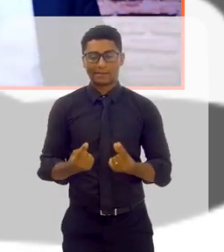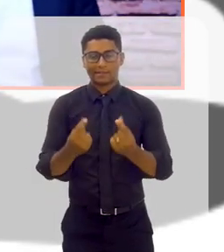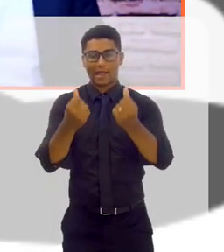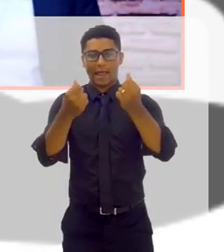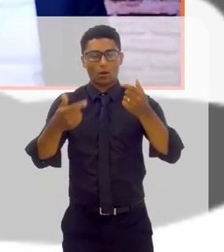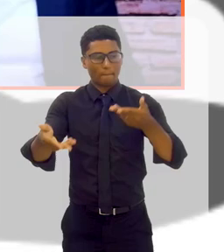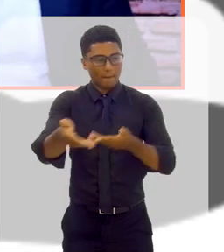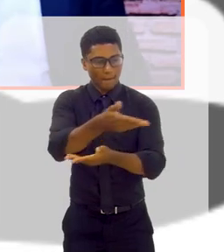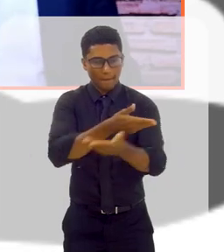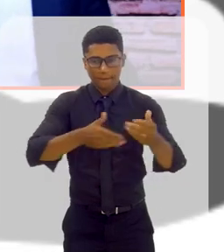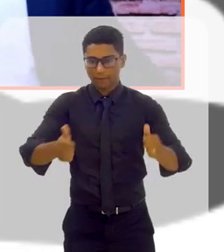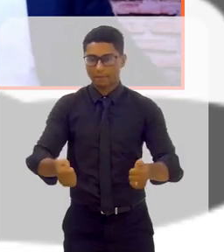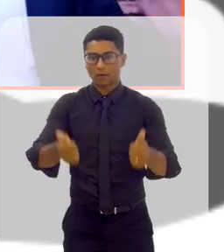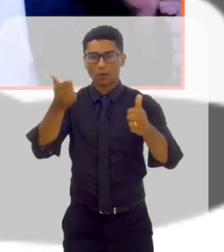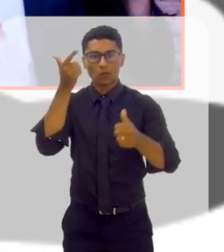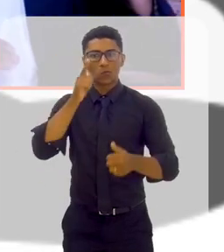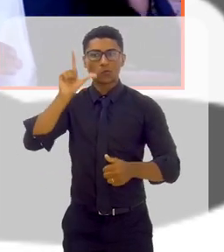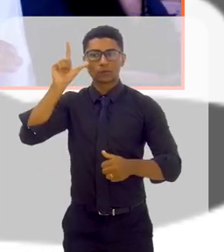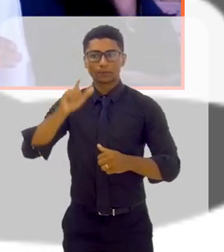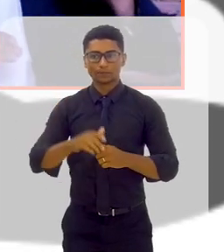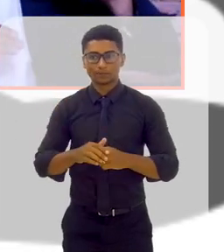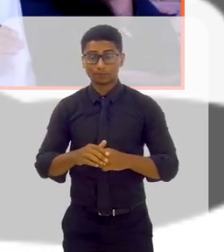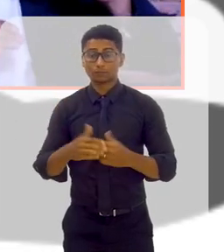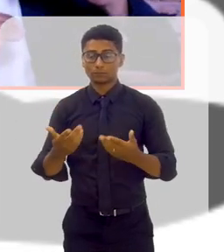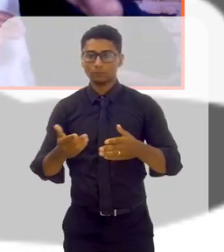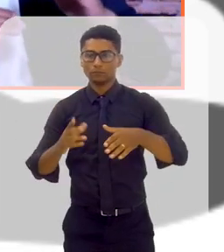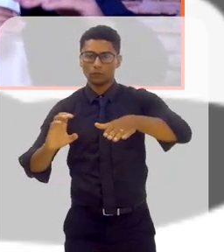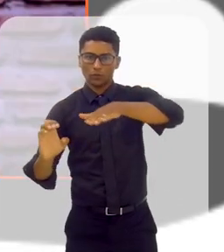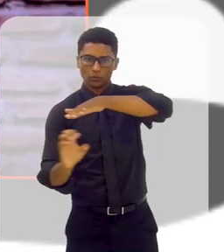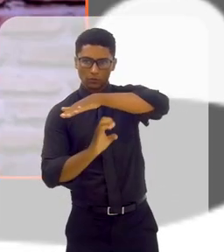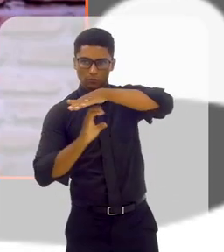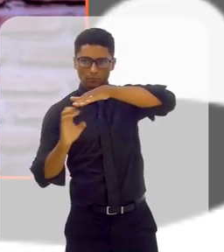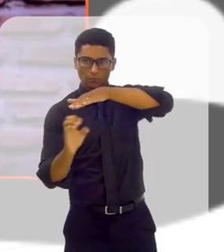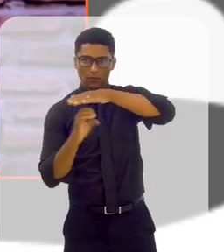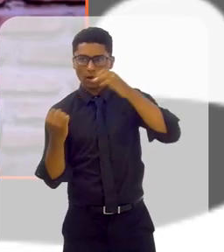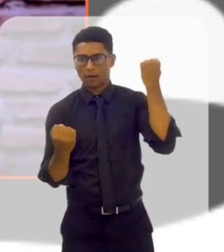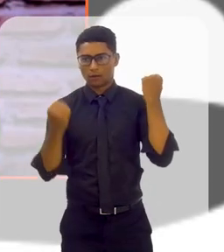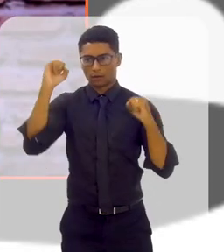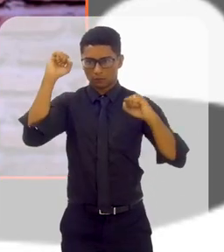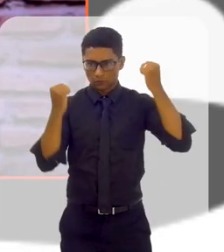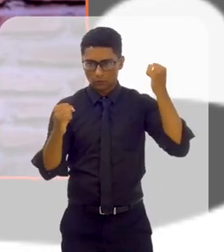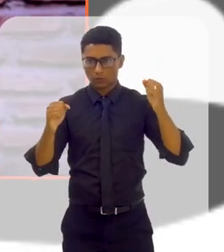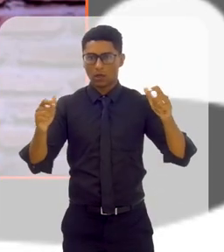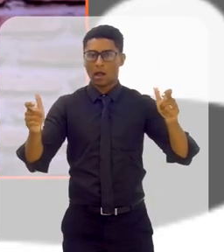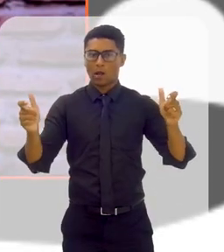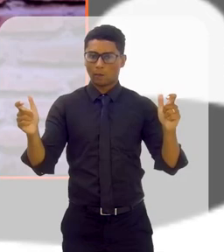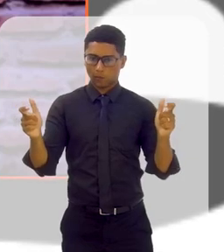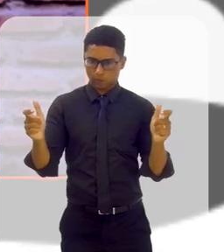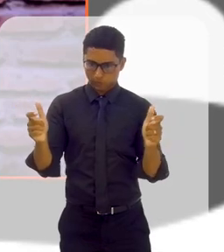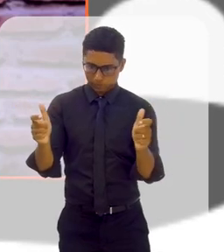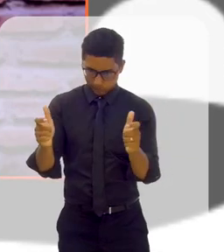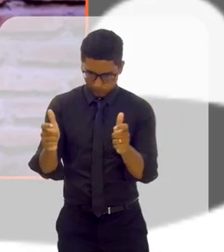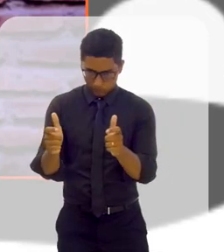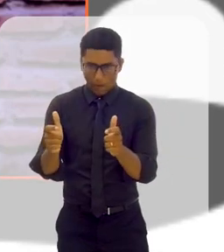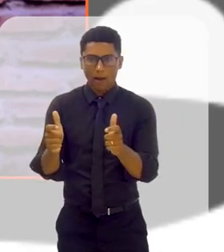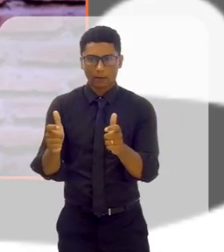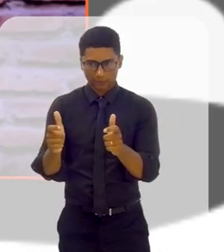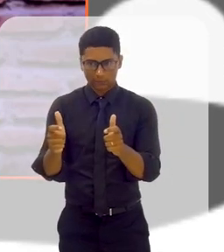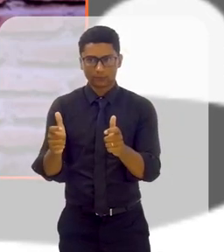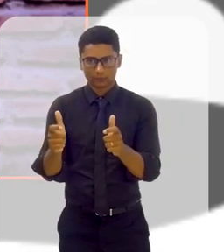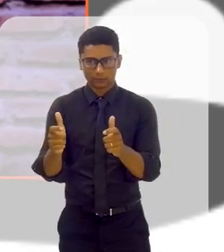e gera o emprego eu diminui o tamanho da indústria eu diminuo o tamanho da produção seria cada